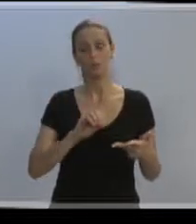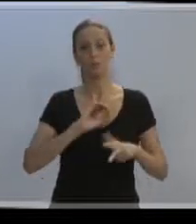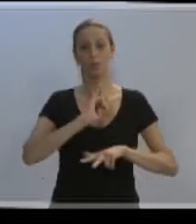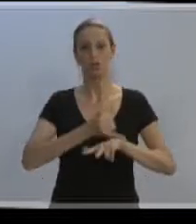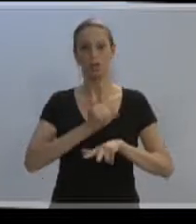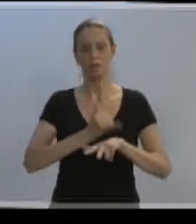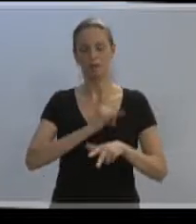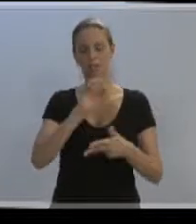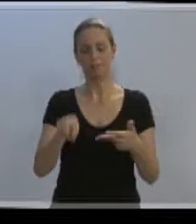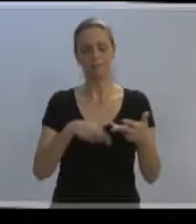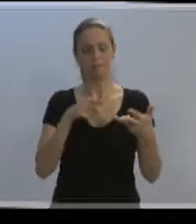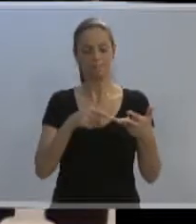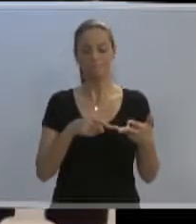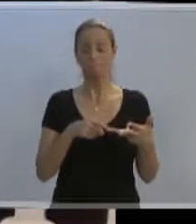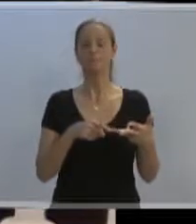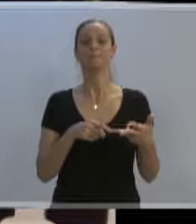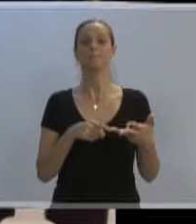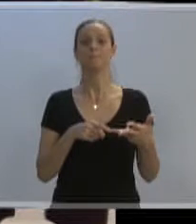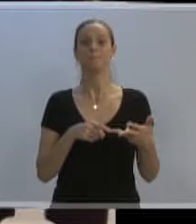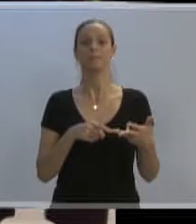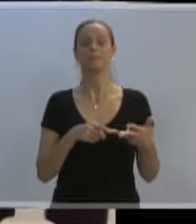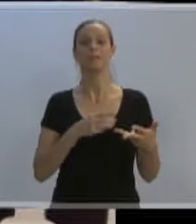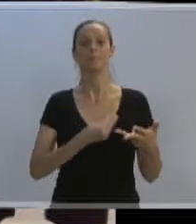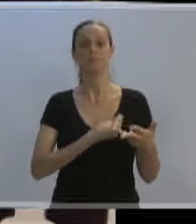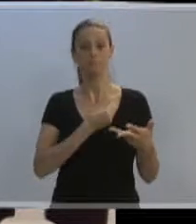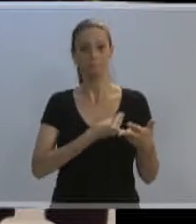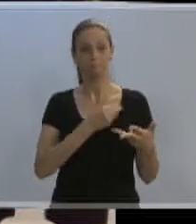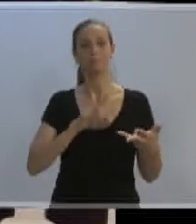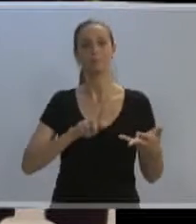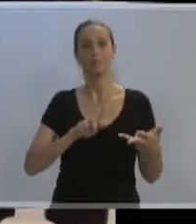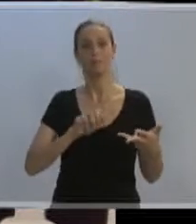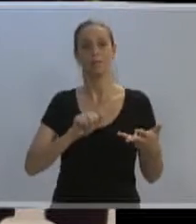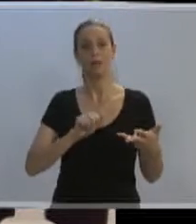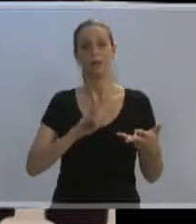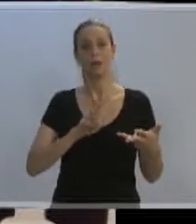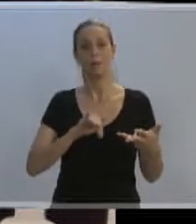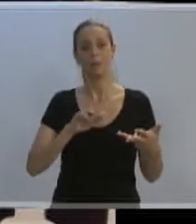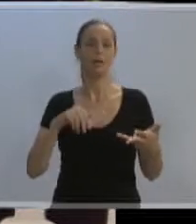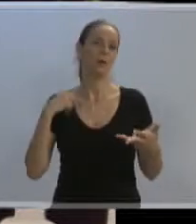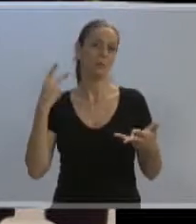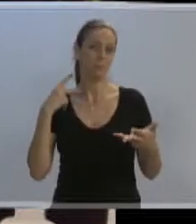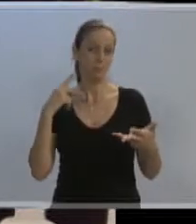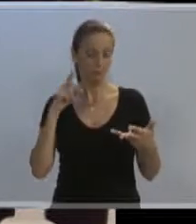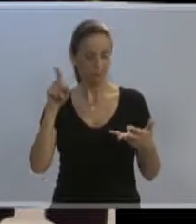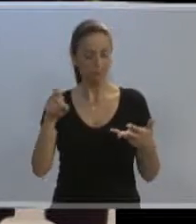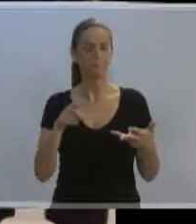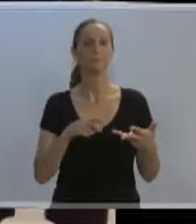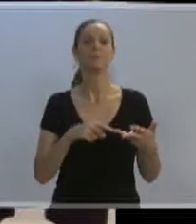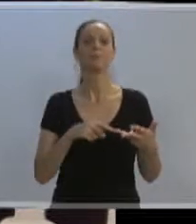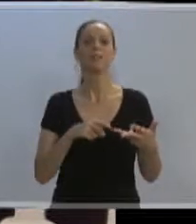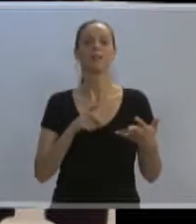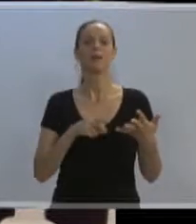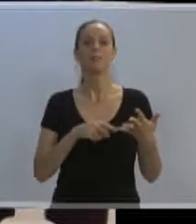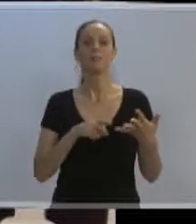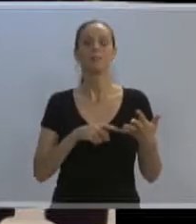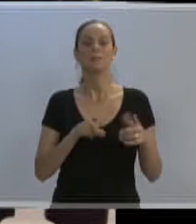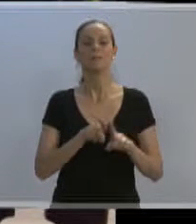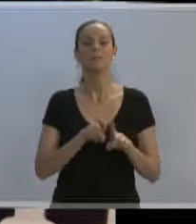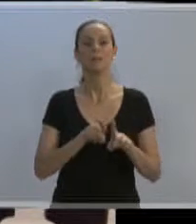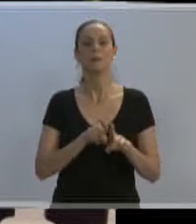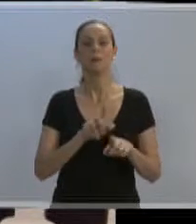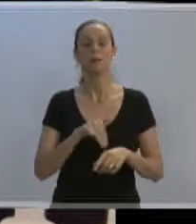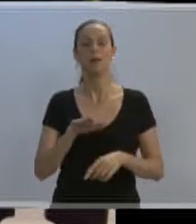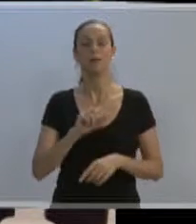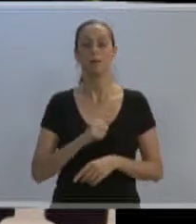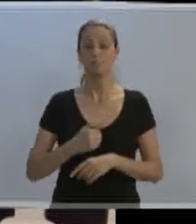nos prestigiando, conversando, nós tivemos o vereador Gabriel, também do PSB de Florianópolis, tivemos esse ato, na verdade,